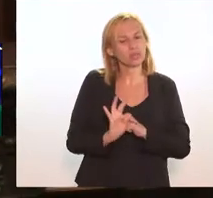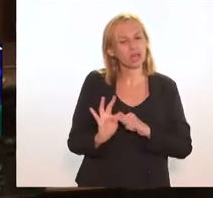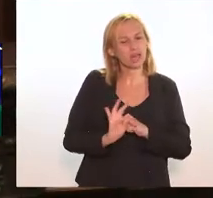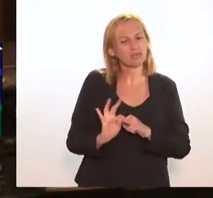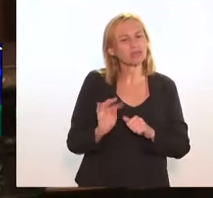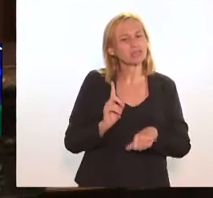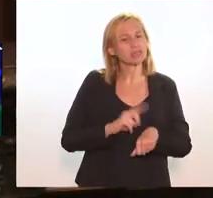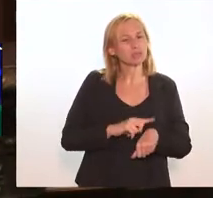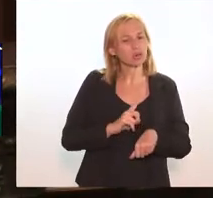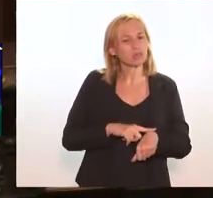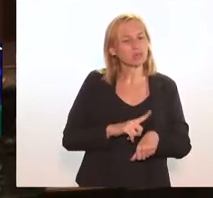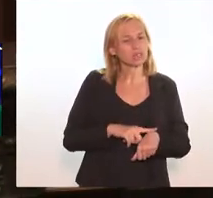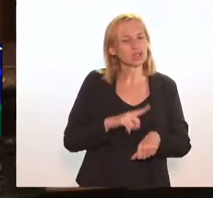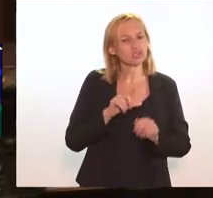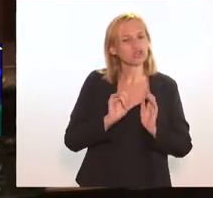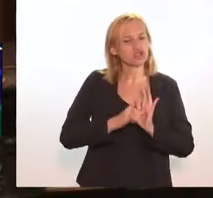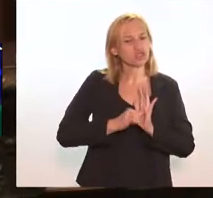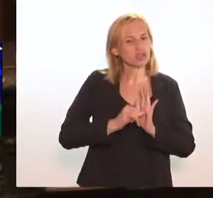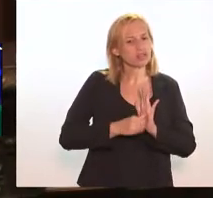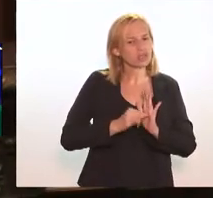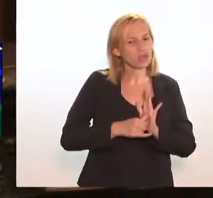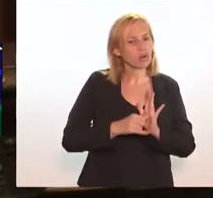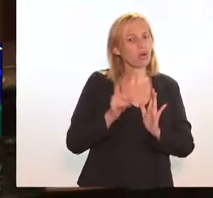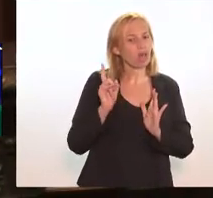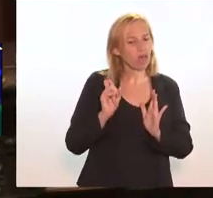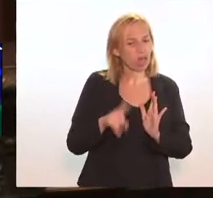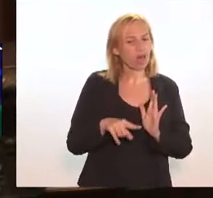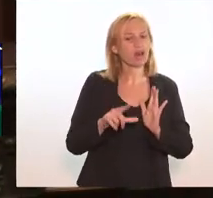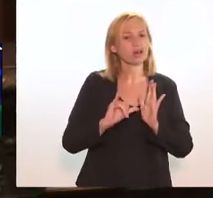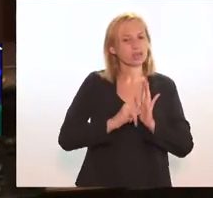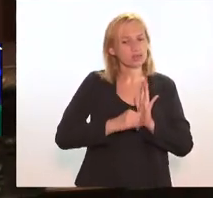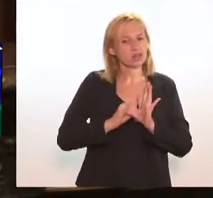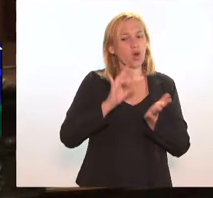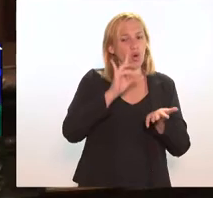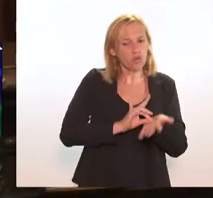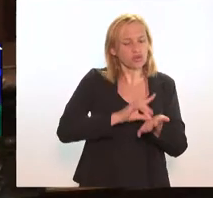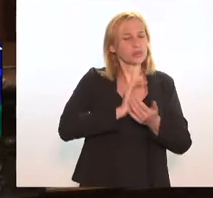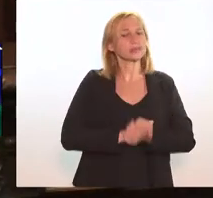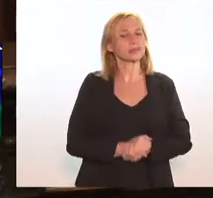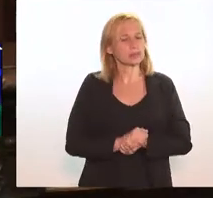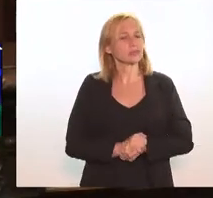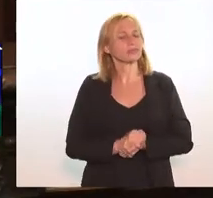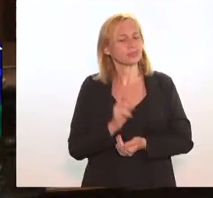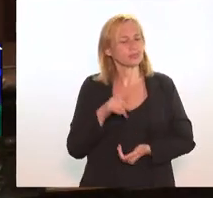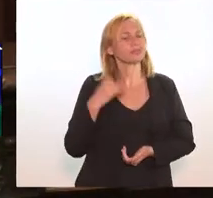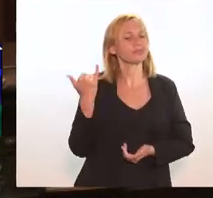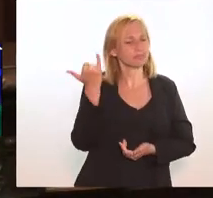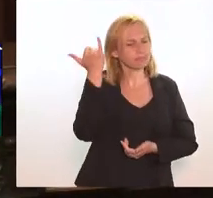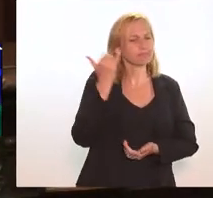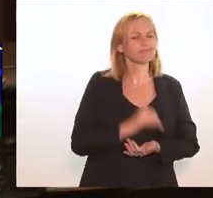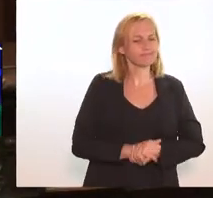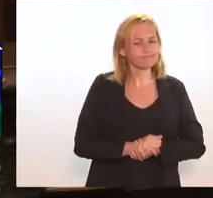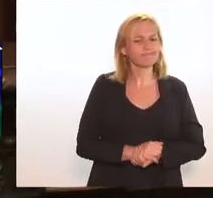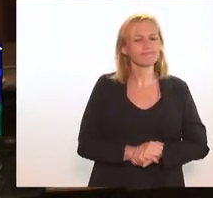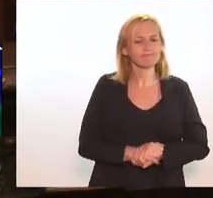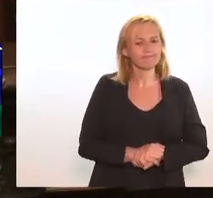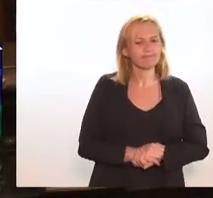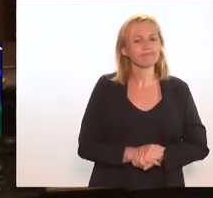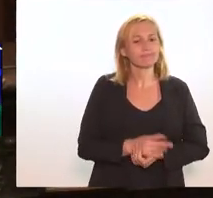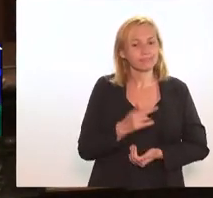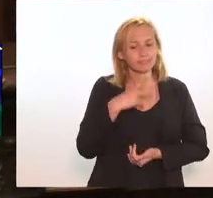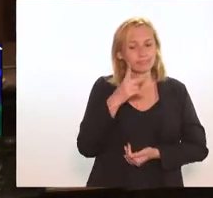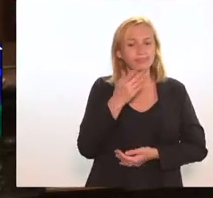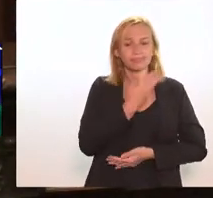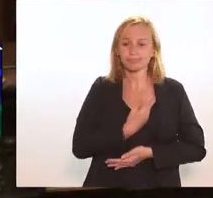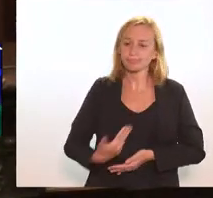nesse momento, e um diário oficial é um diário oficial. Então, é importante a gente dizer para